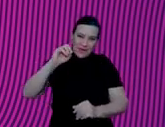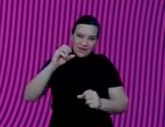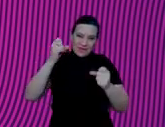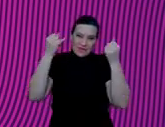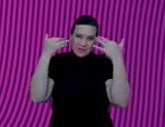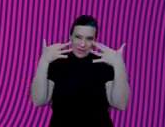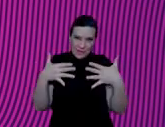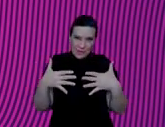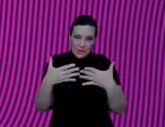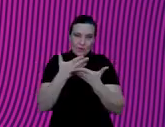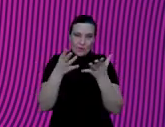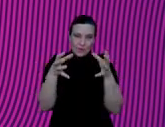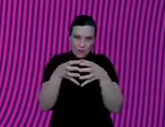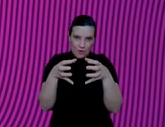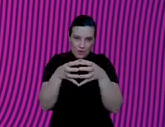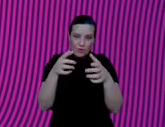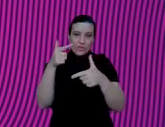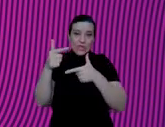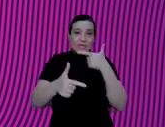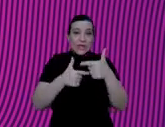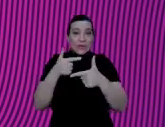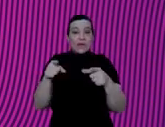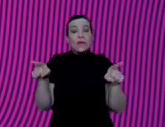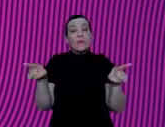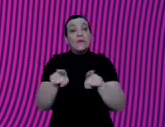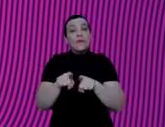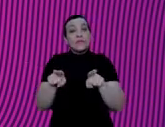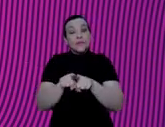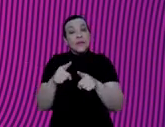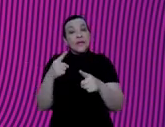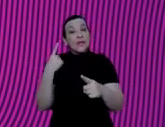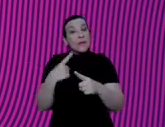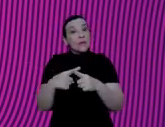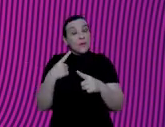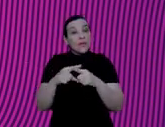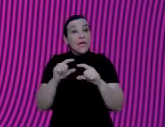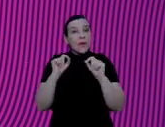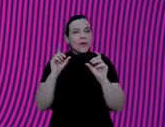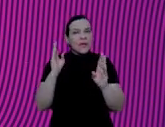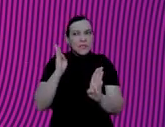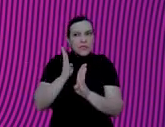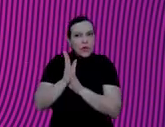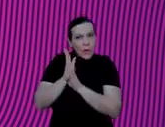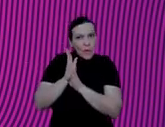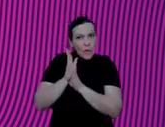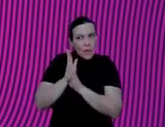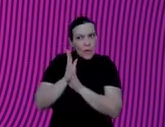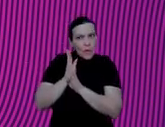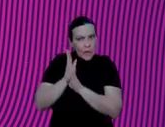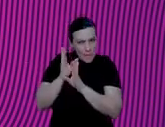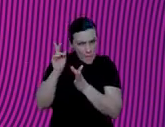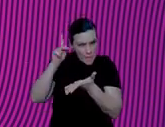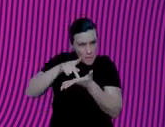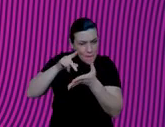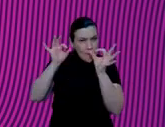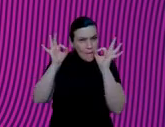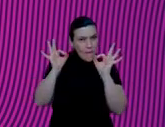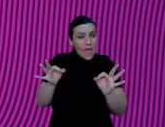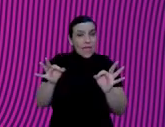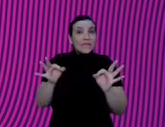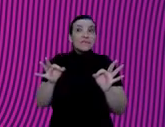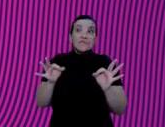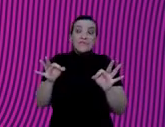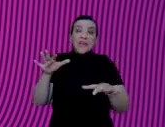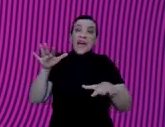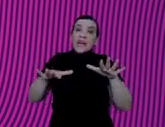trabalham, mas também porque aí, a partir do diagnóstico, é possível reconhecer, às vezes, situações isoladas,